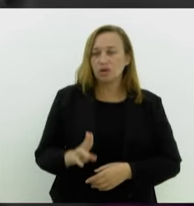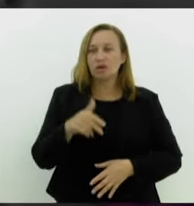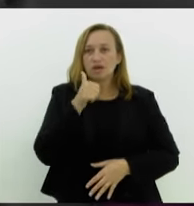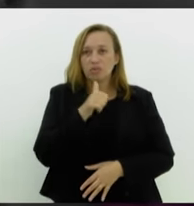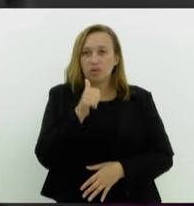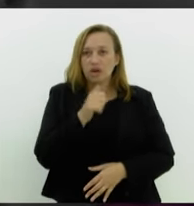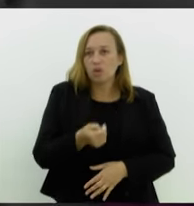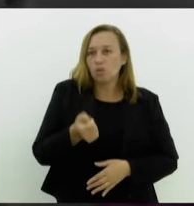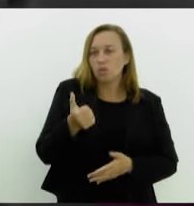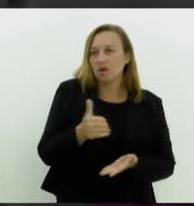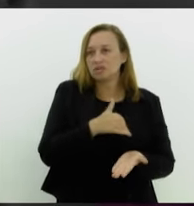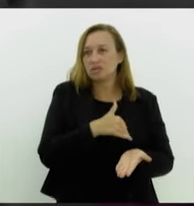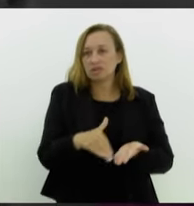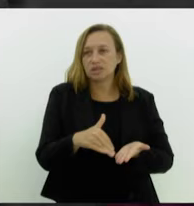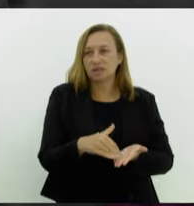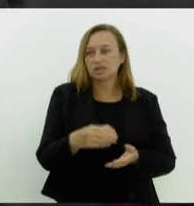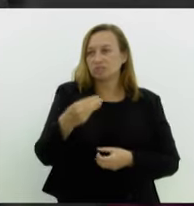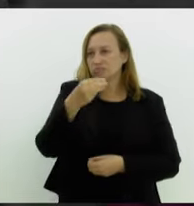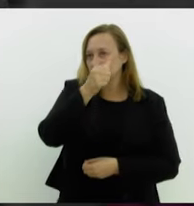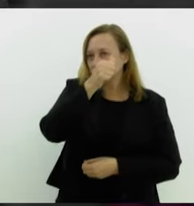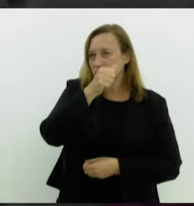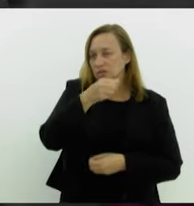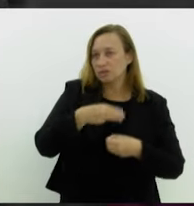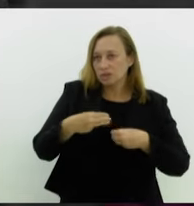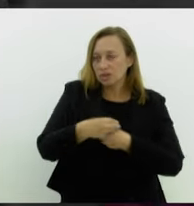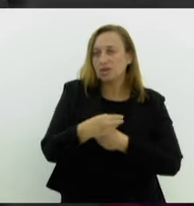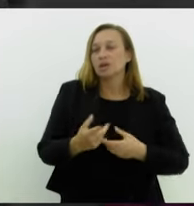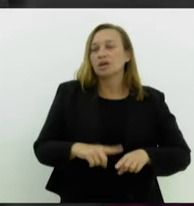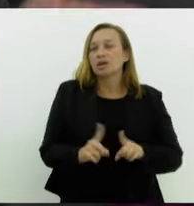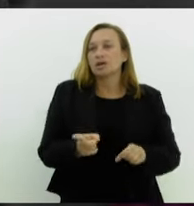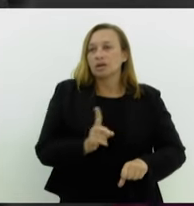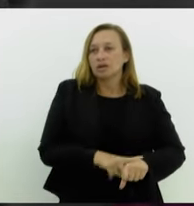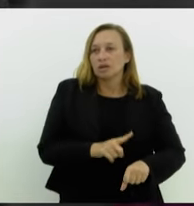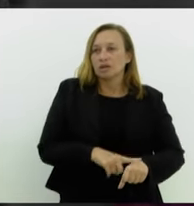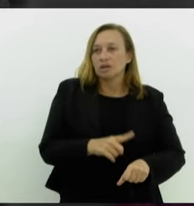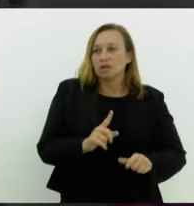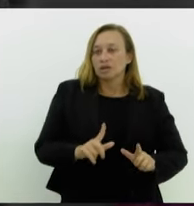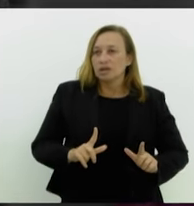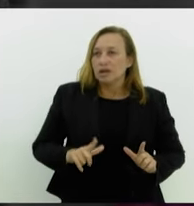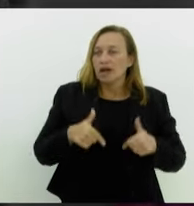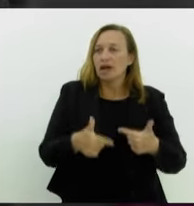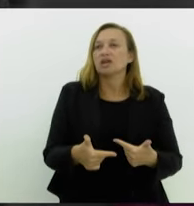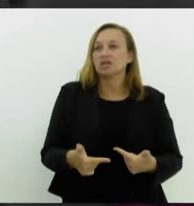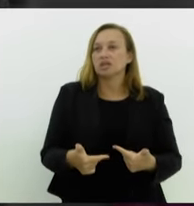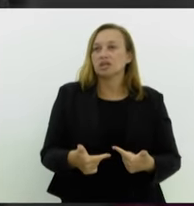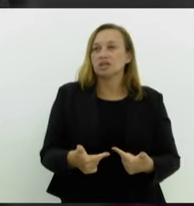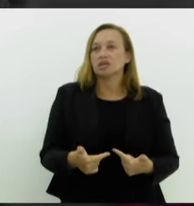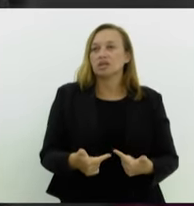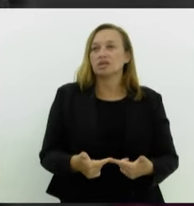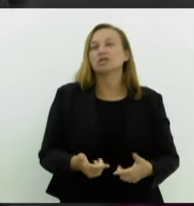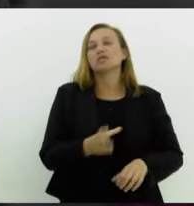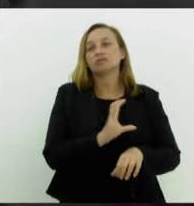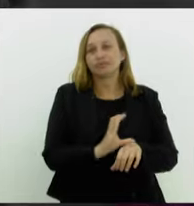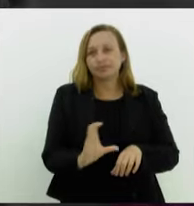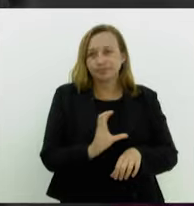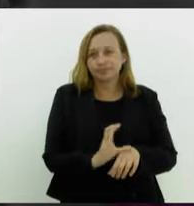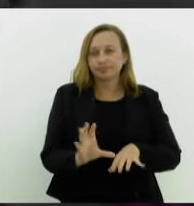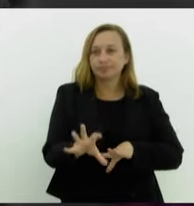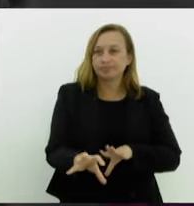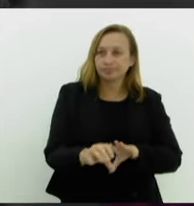secretárias municipais quase não ocupam espaço mas chega na hora tem que se virar e ser candidatas e com esses curso com essa